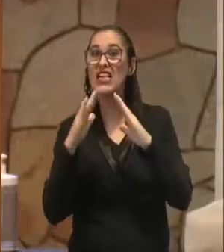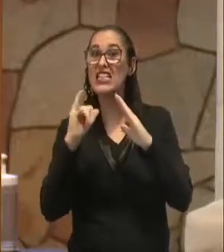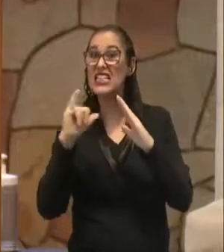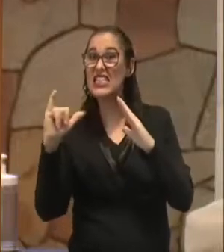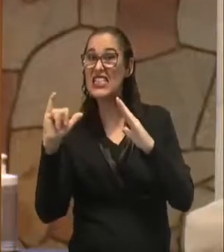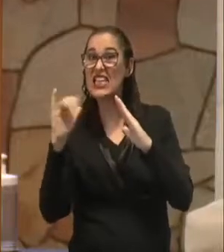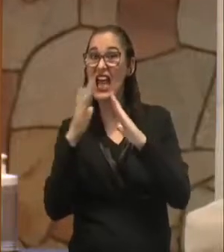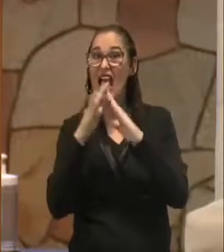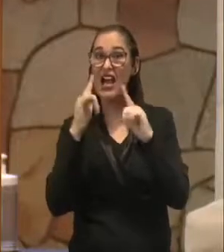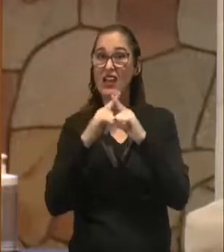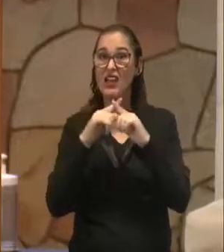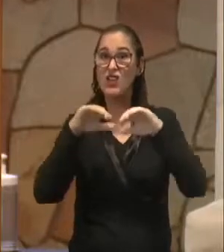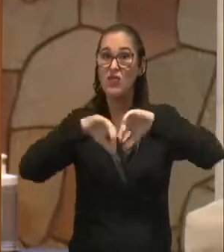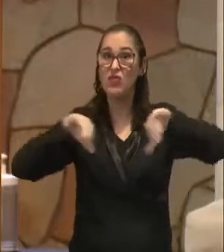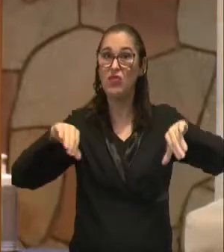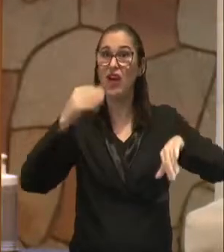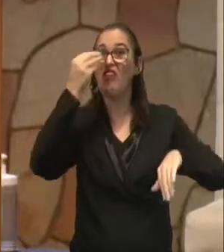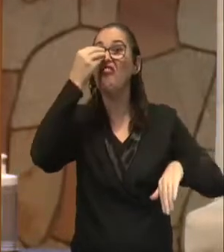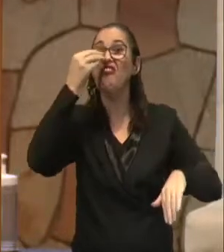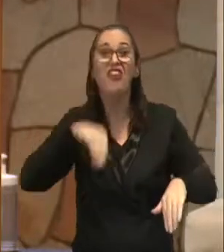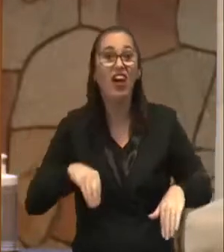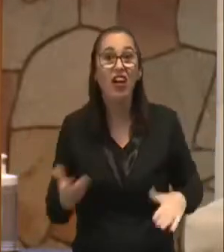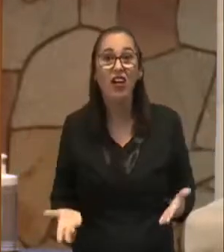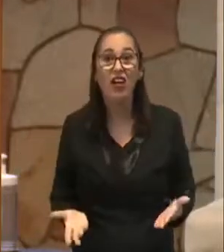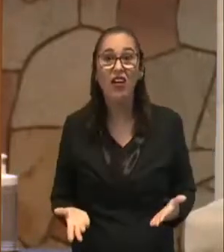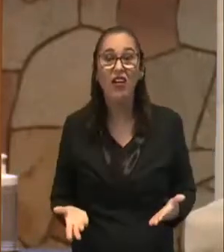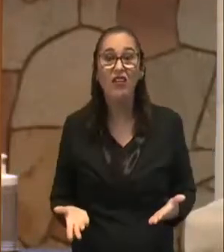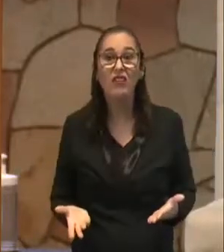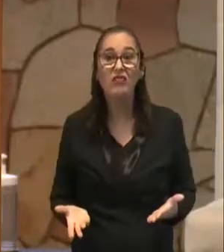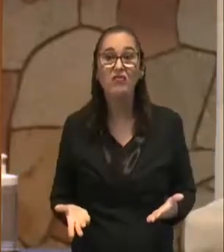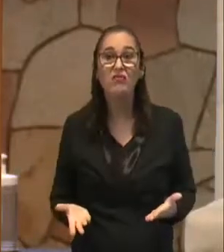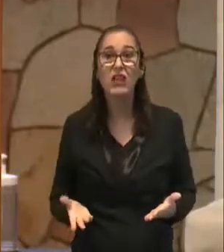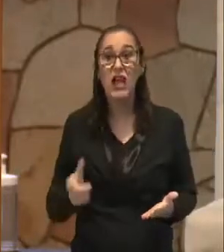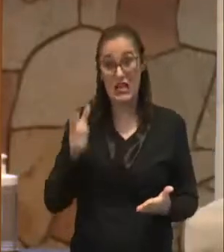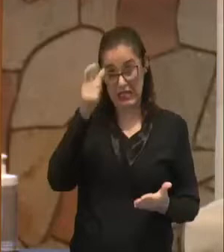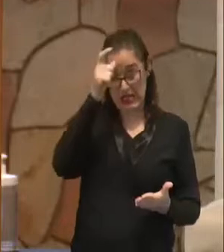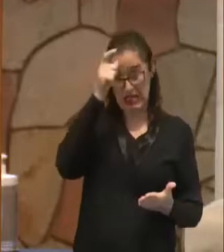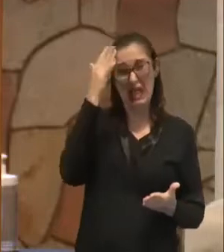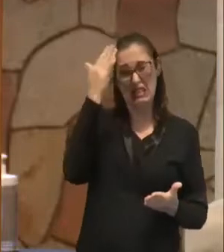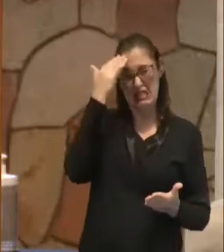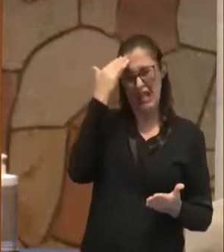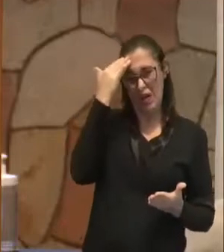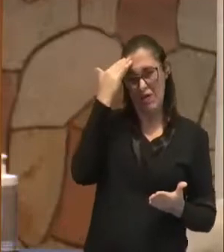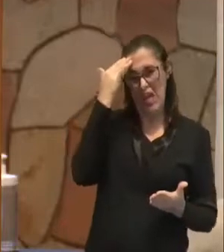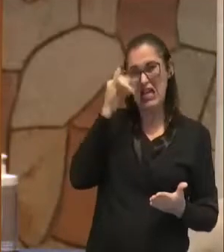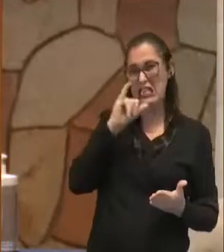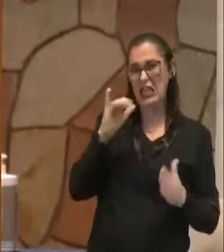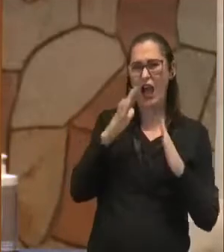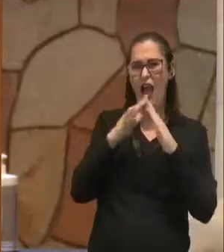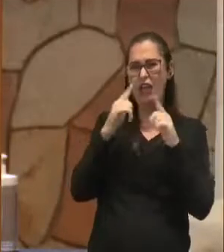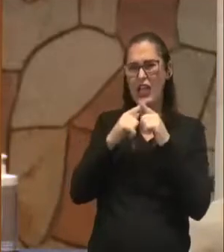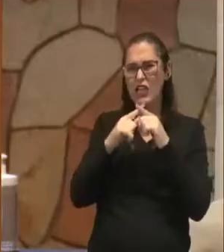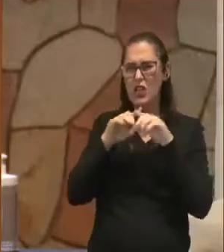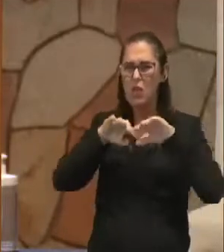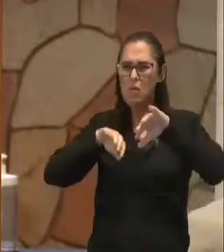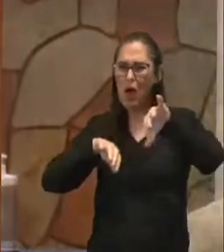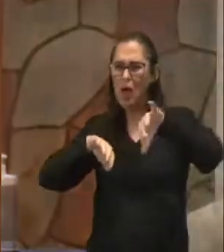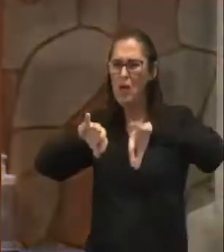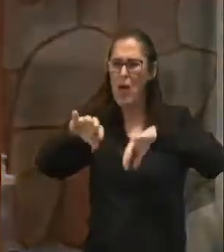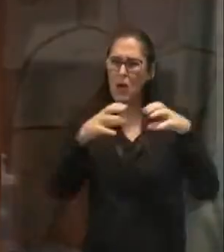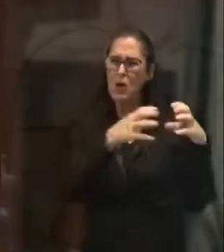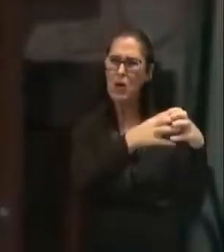é uma igreja enfraquecida, porque ele sabe que uma igreja dividida é uma igreja que não vai servir ao